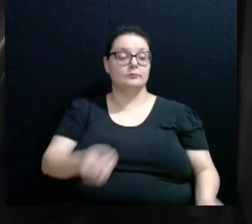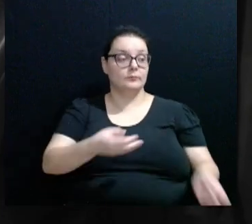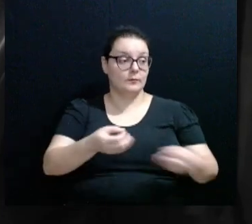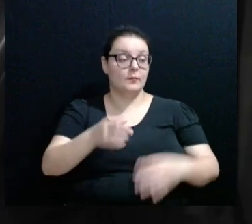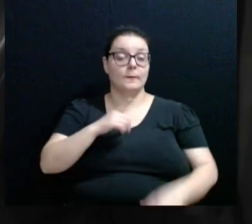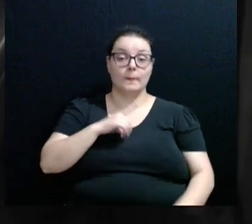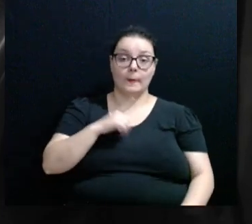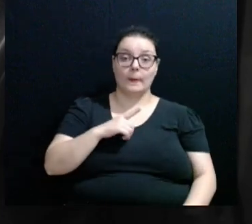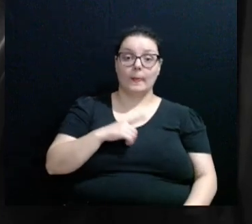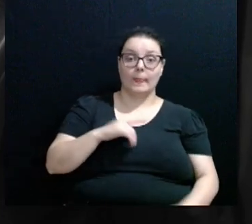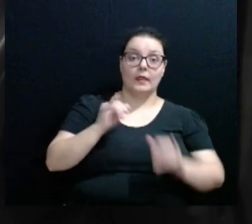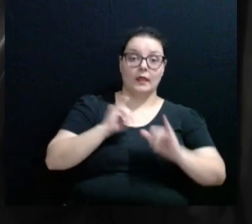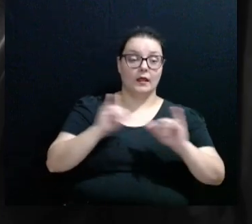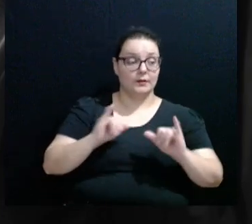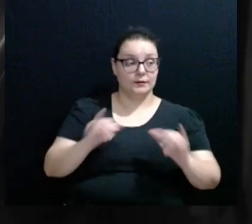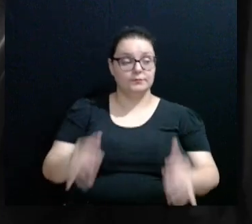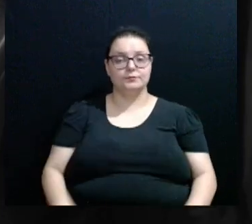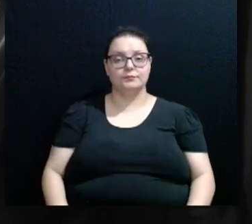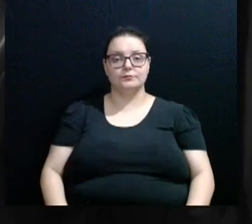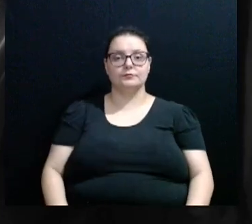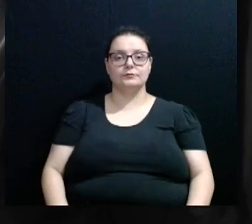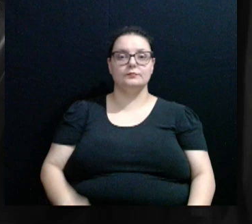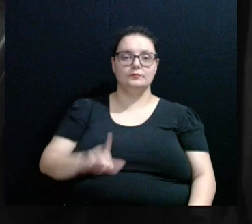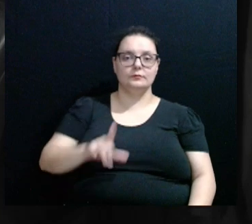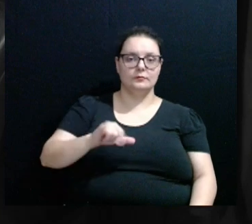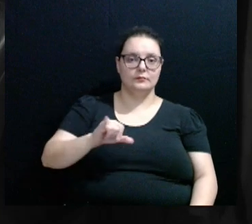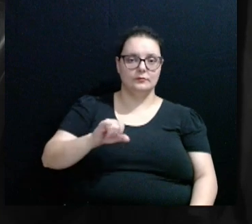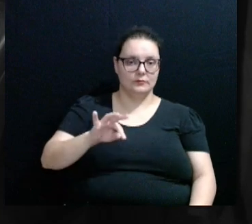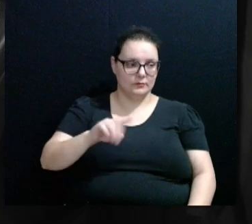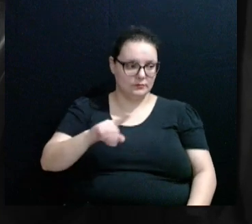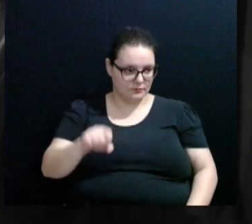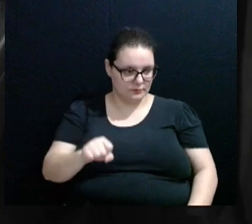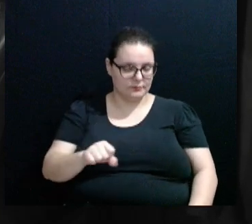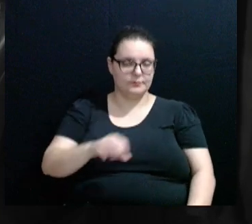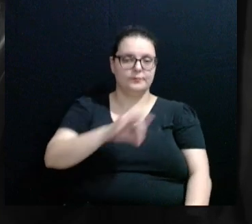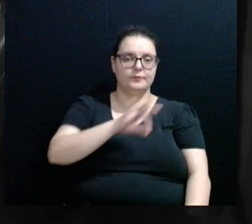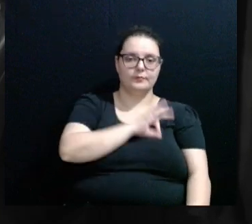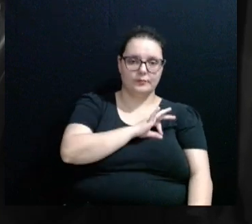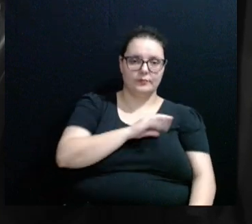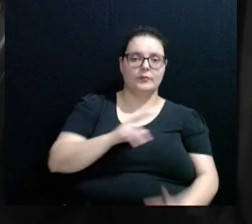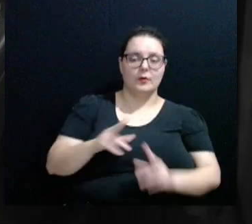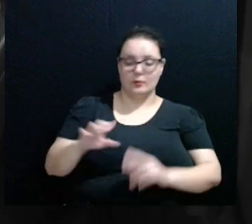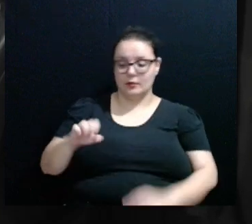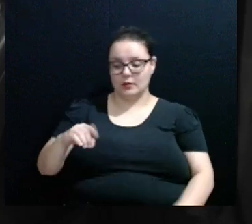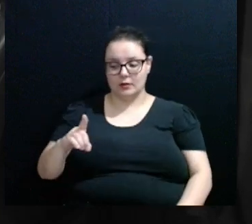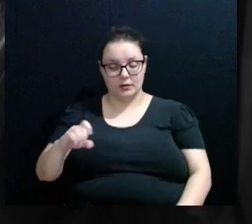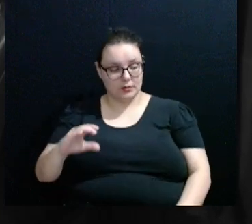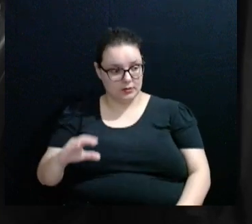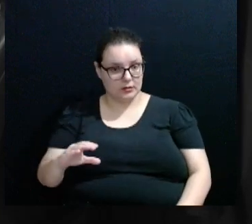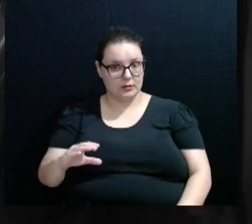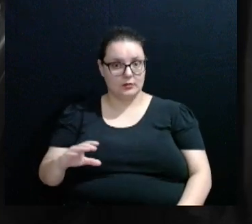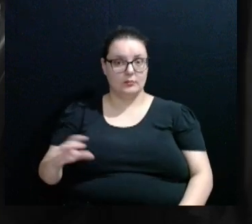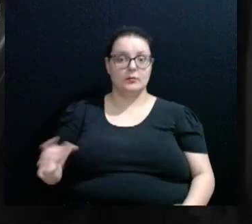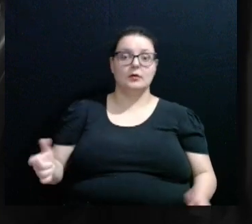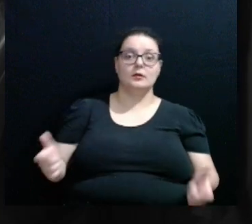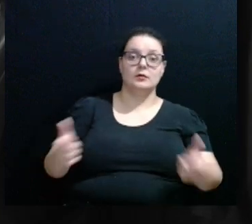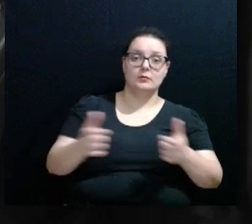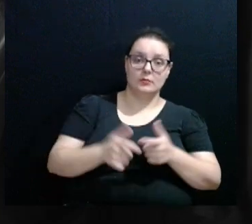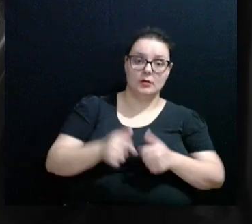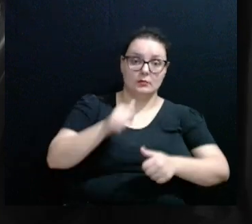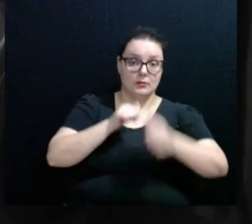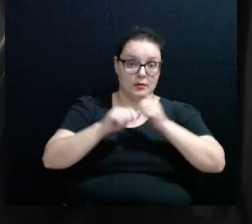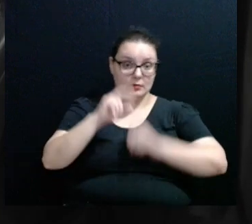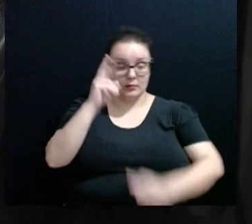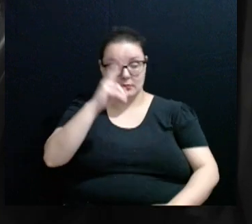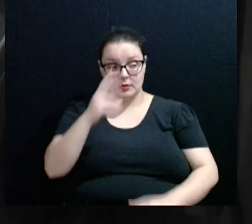aí noticiado blitz, tanto da polícia quanto da INDEC, para inibir a questão da bebida alcoólica